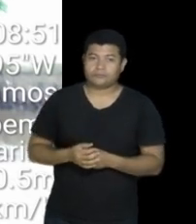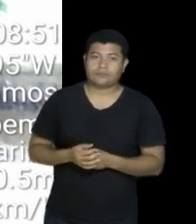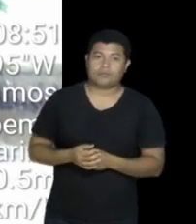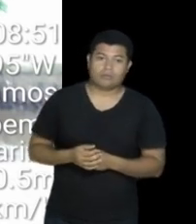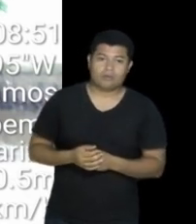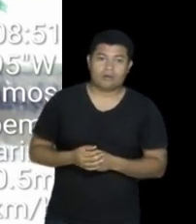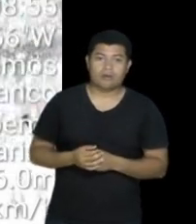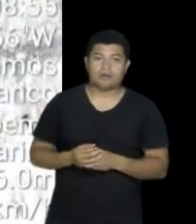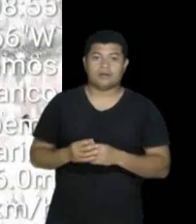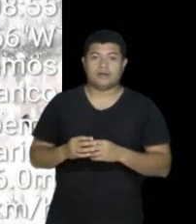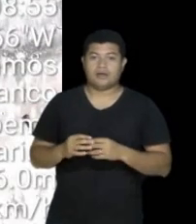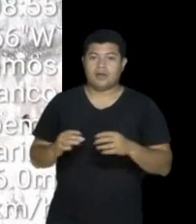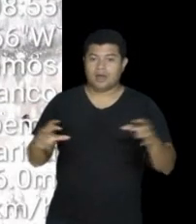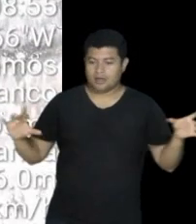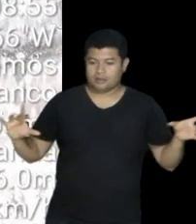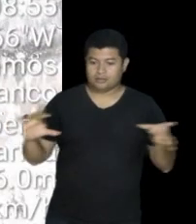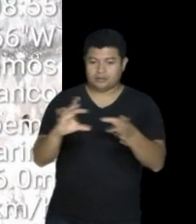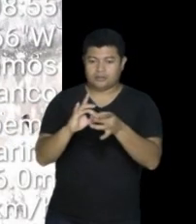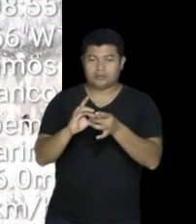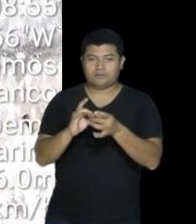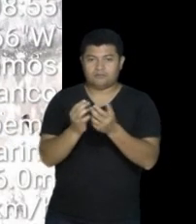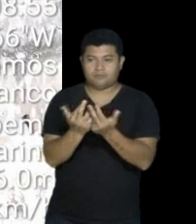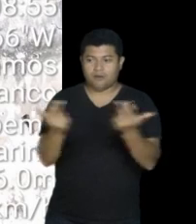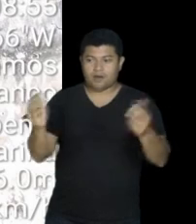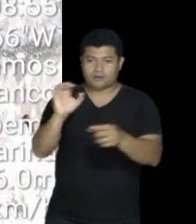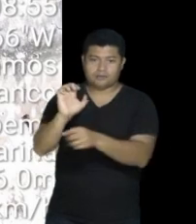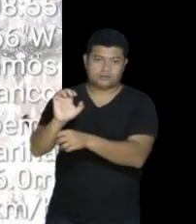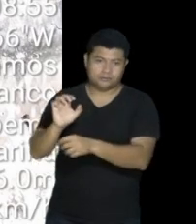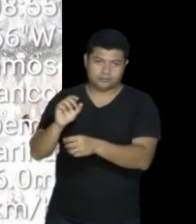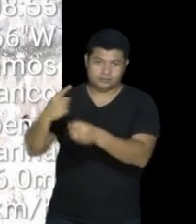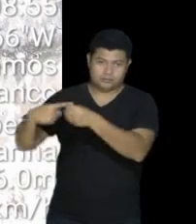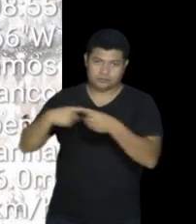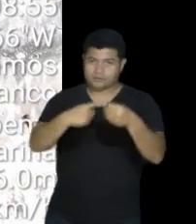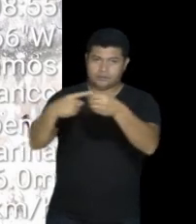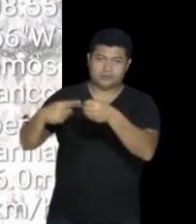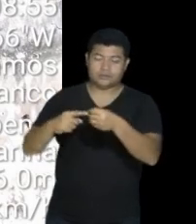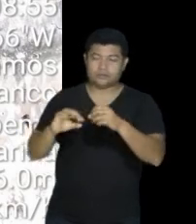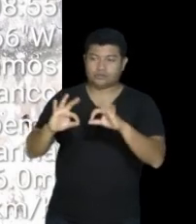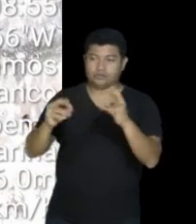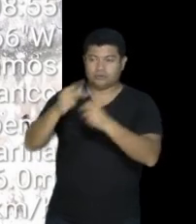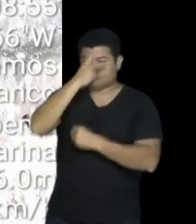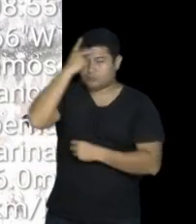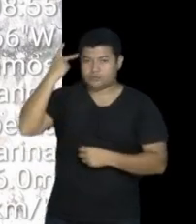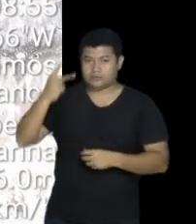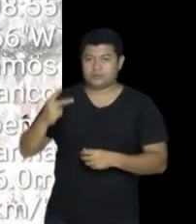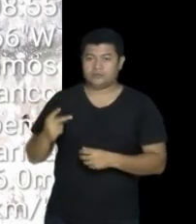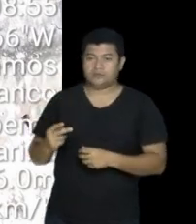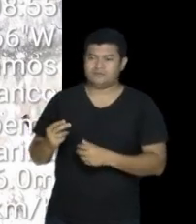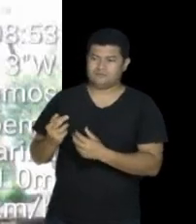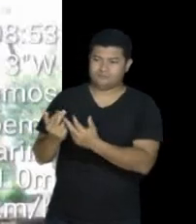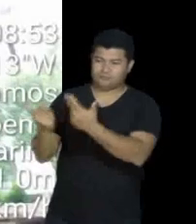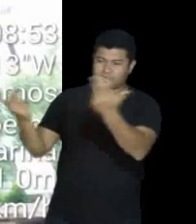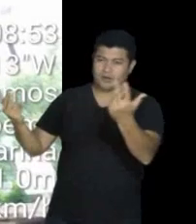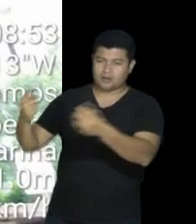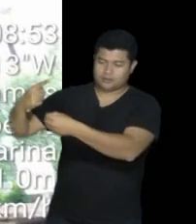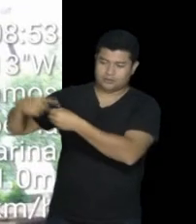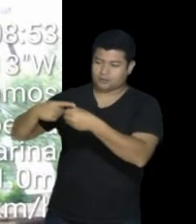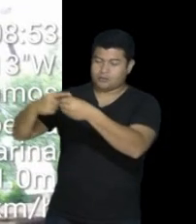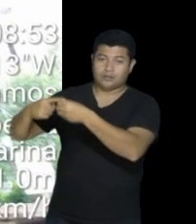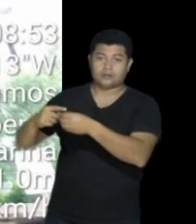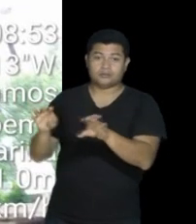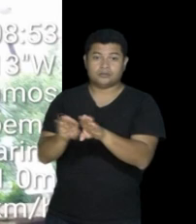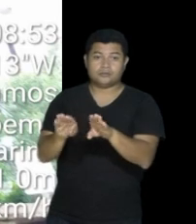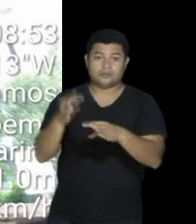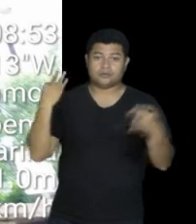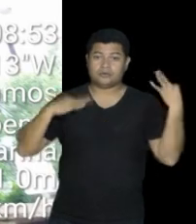Esmeralda Bombinhas Tijucas as pessoas que vem trabalhar naquela região toda Nova Trento São João Batista e todos os turistas que